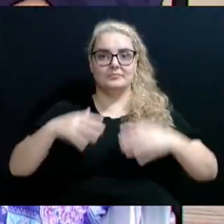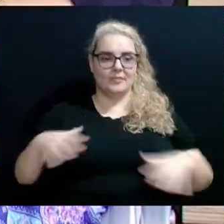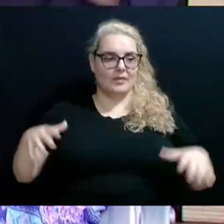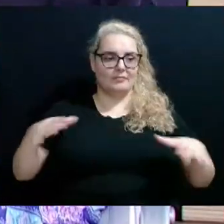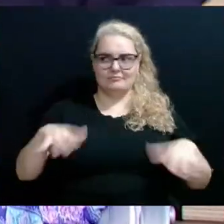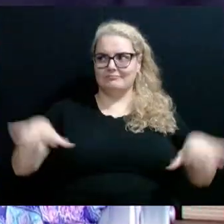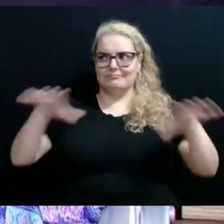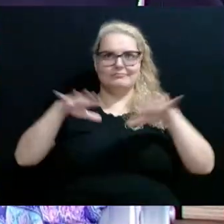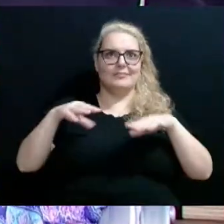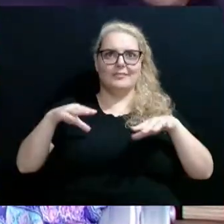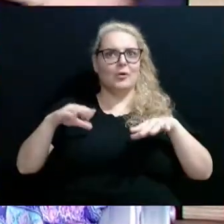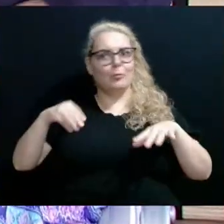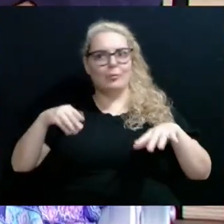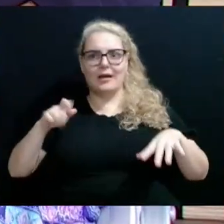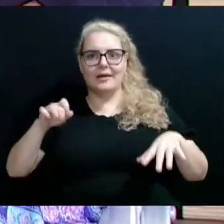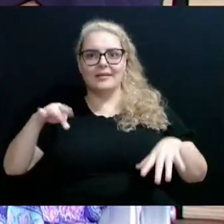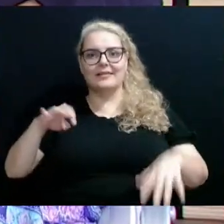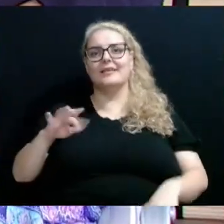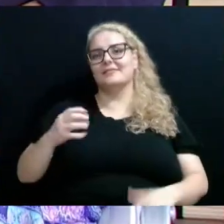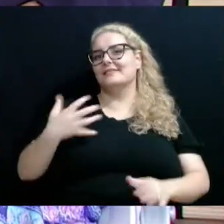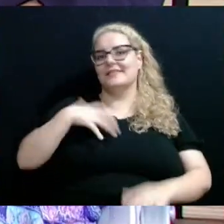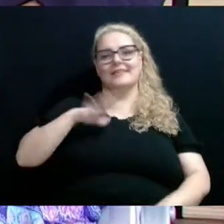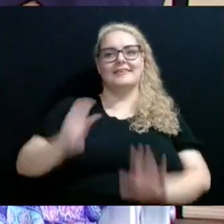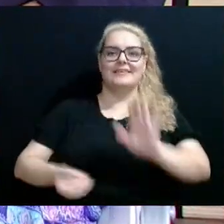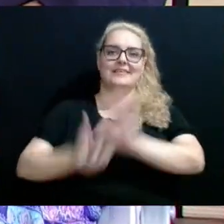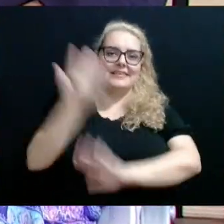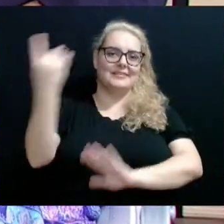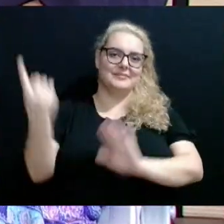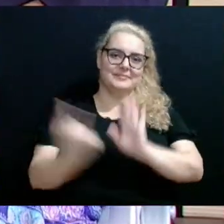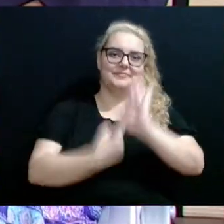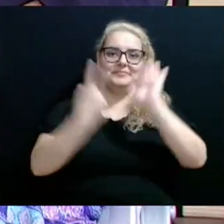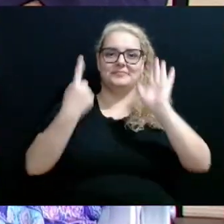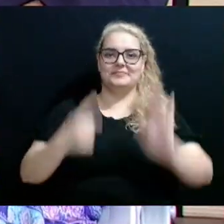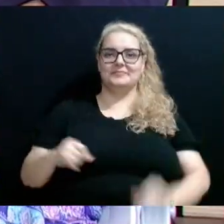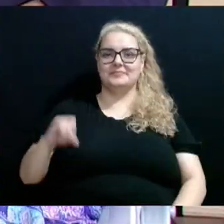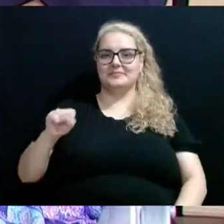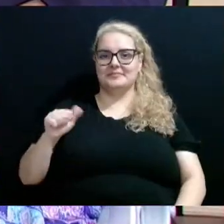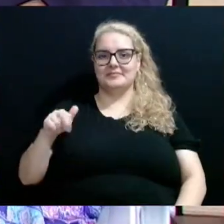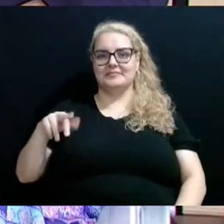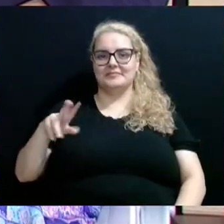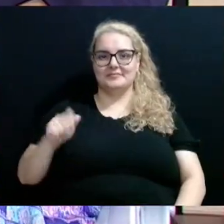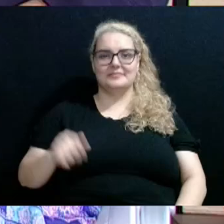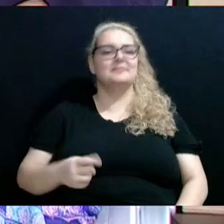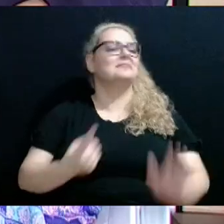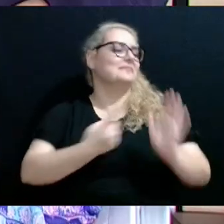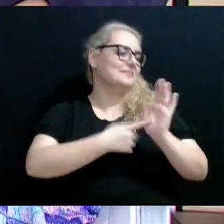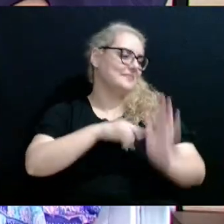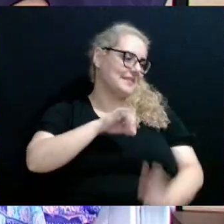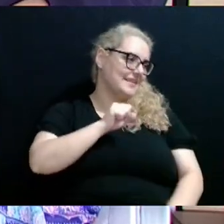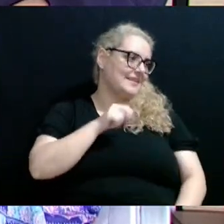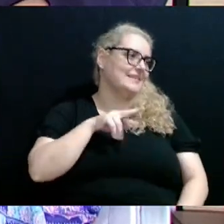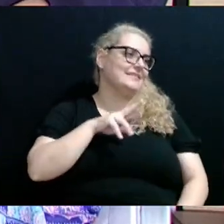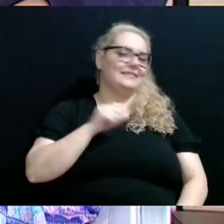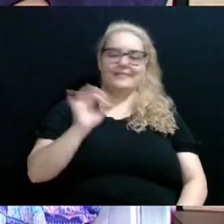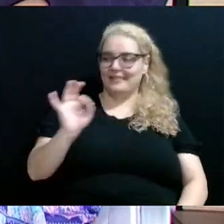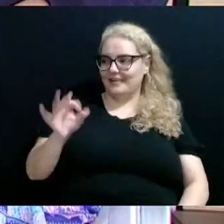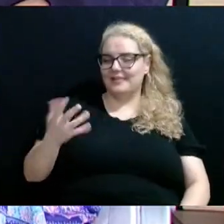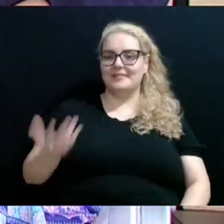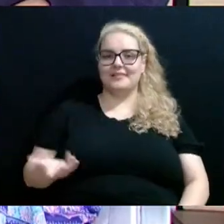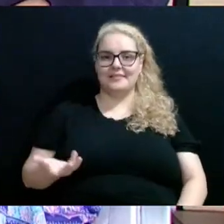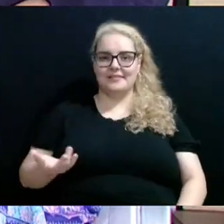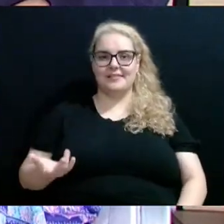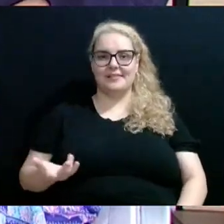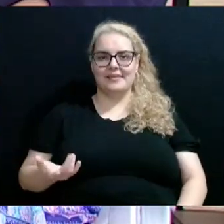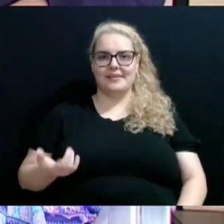isso. Nasceu a marca a partir daí. Então, A Isaura, marca Isaura, então. exatamente. Por isso que eu falei, eu vou lá no bazar